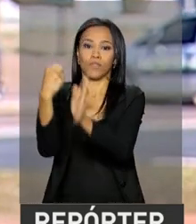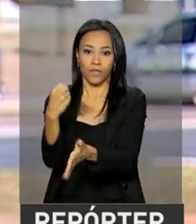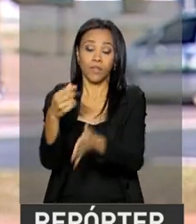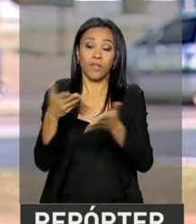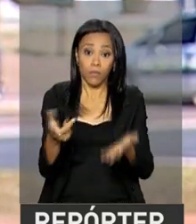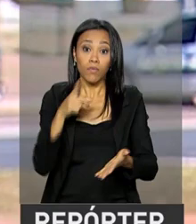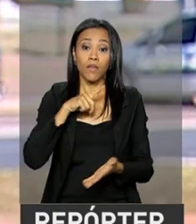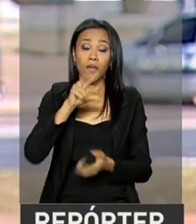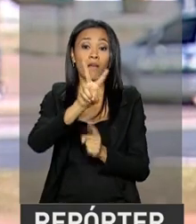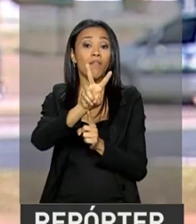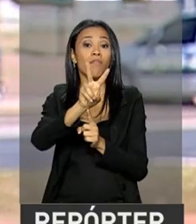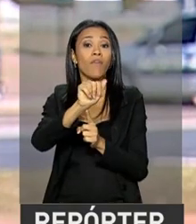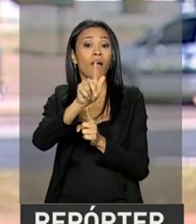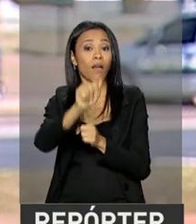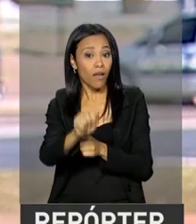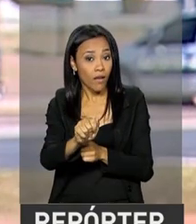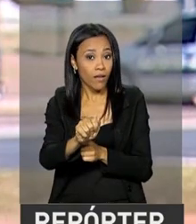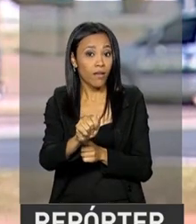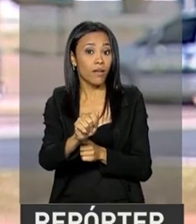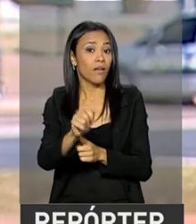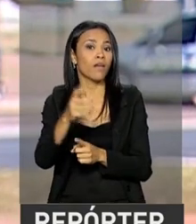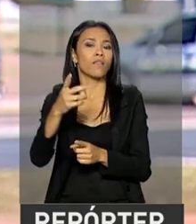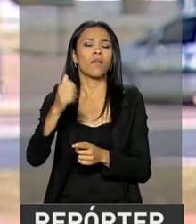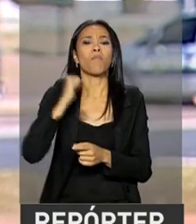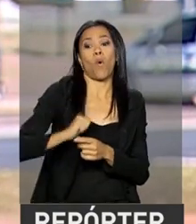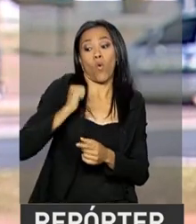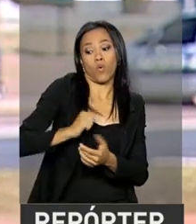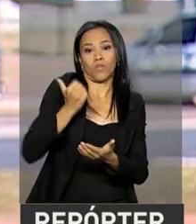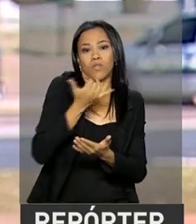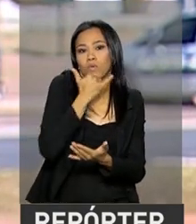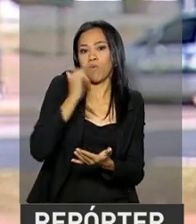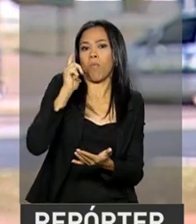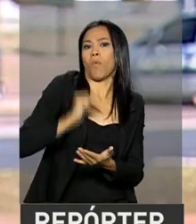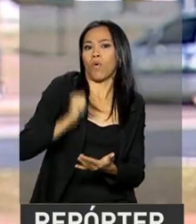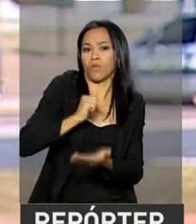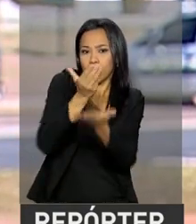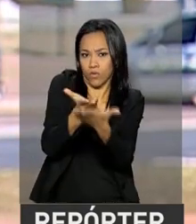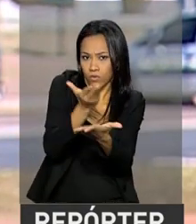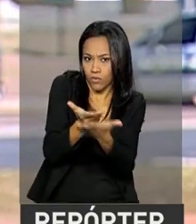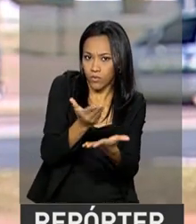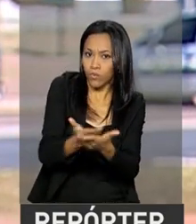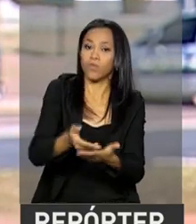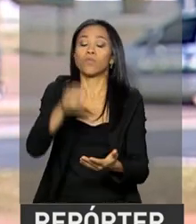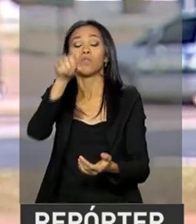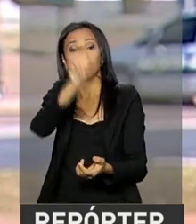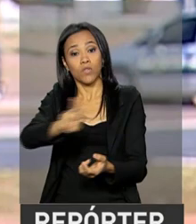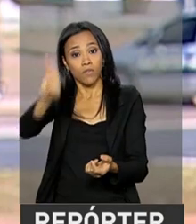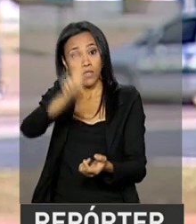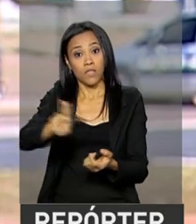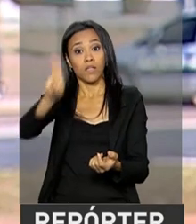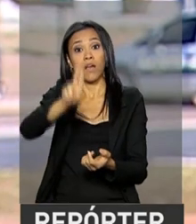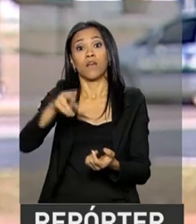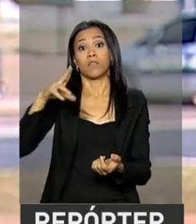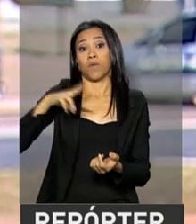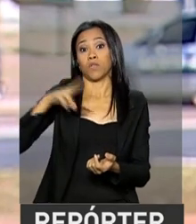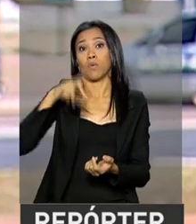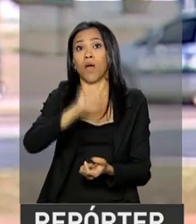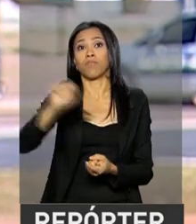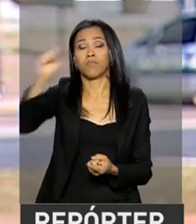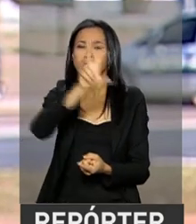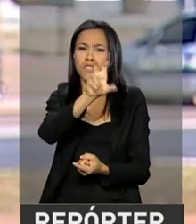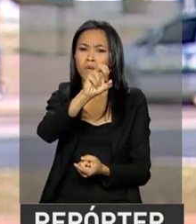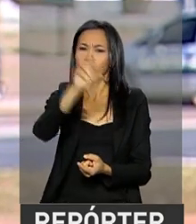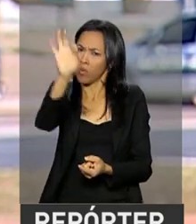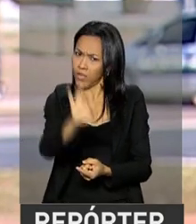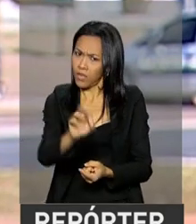oferece vagas e oferecem bolsas integrais e parciais em universidades e particulares de